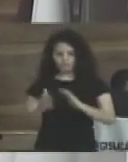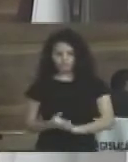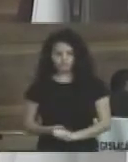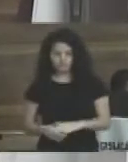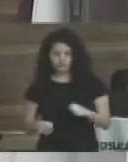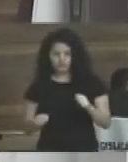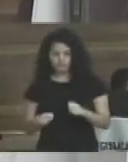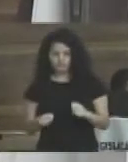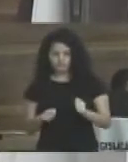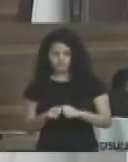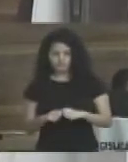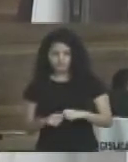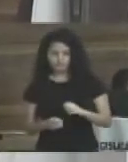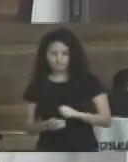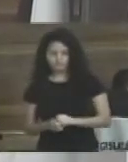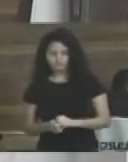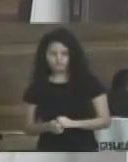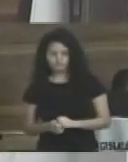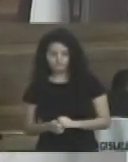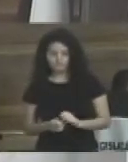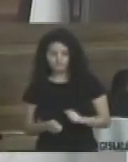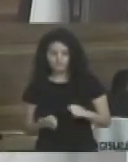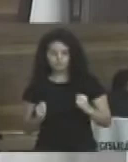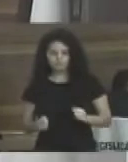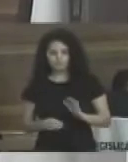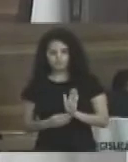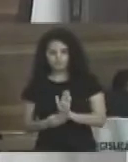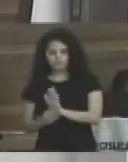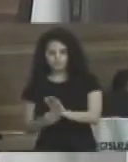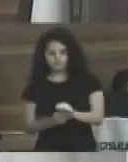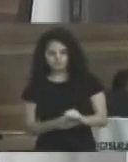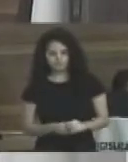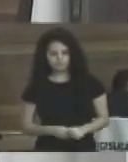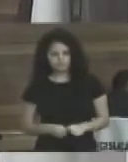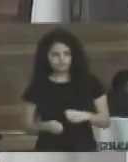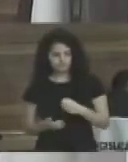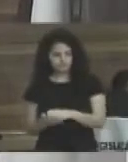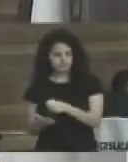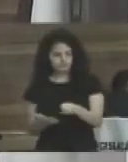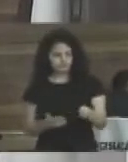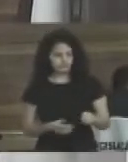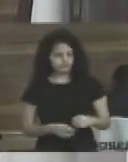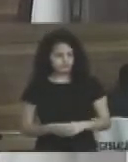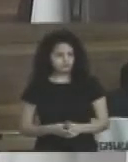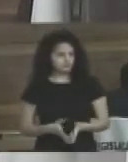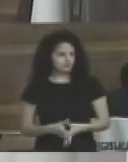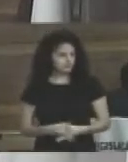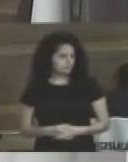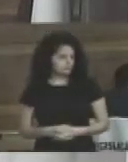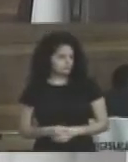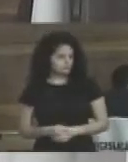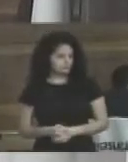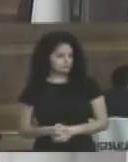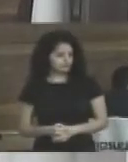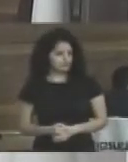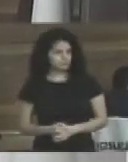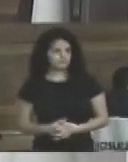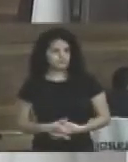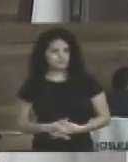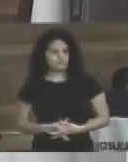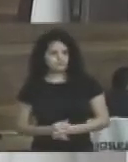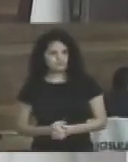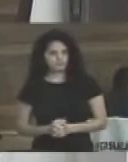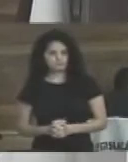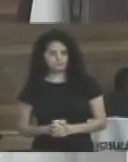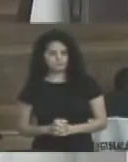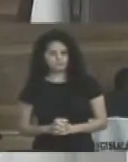de produtos de origem indígena, que são fabricados pelos índios da aldeia Sapucai, né, daqui de Angra, lá do Bracuí. Então, esse espaço aqui da